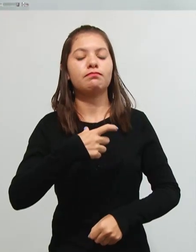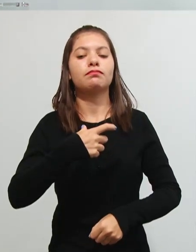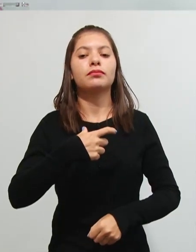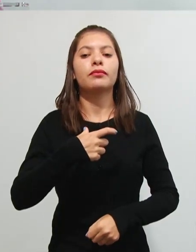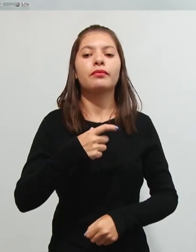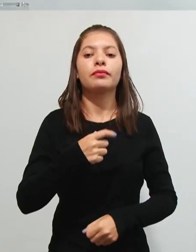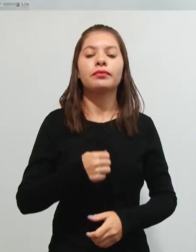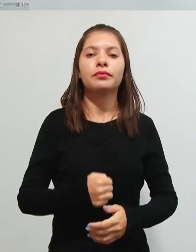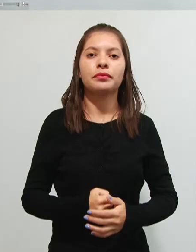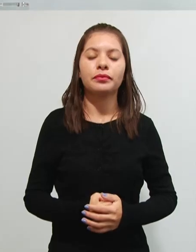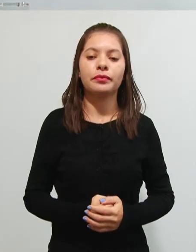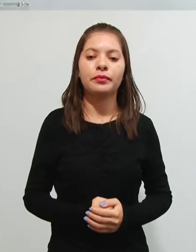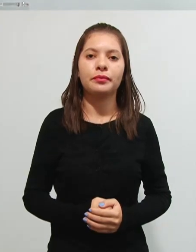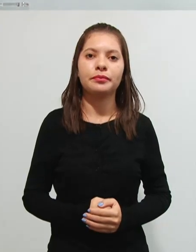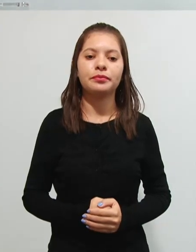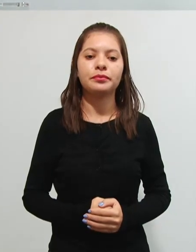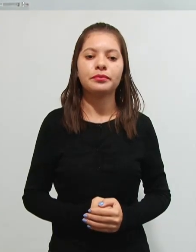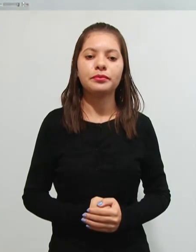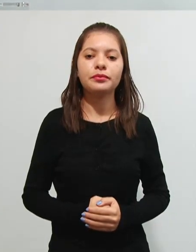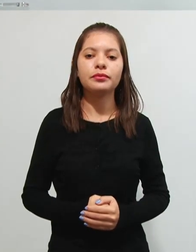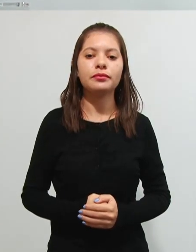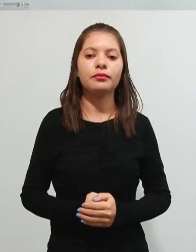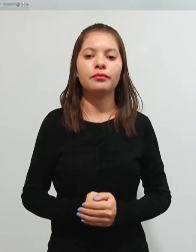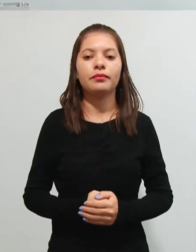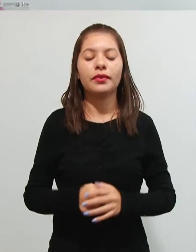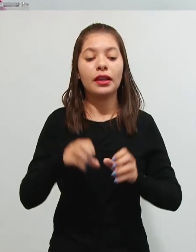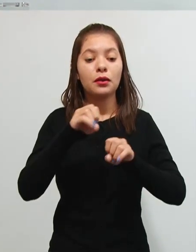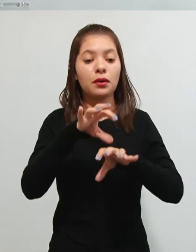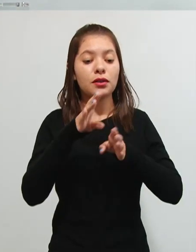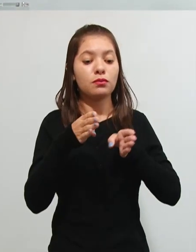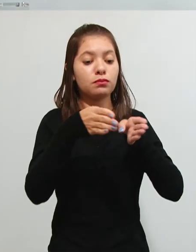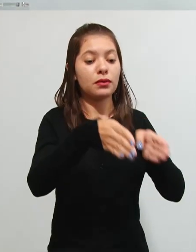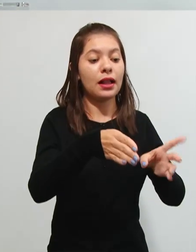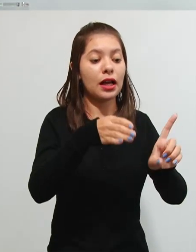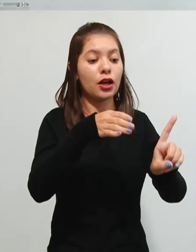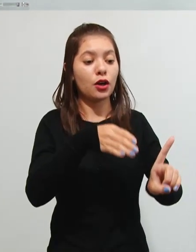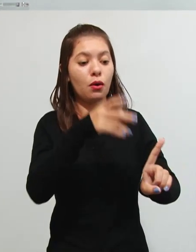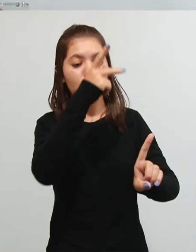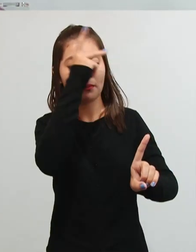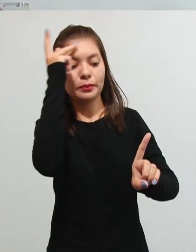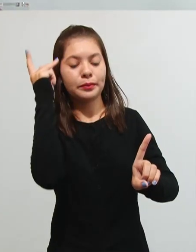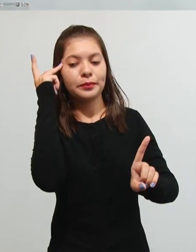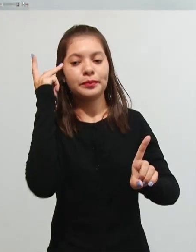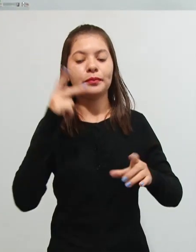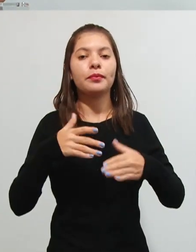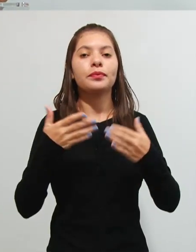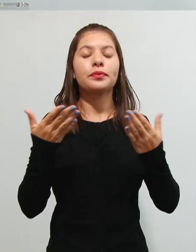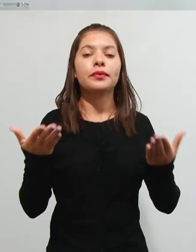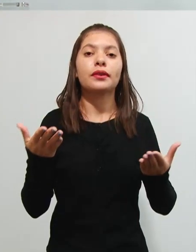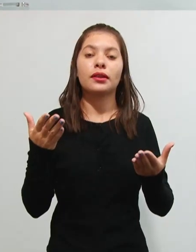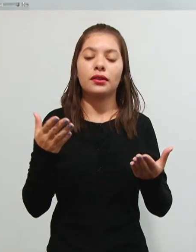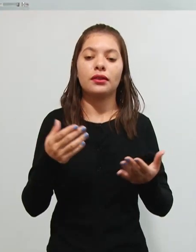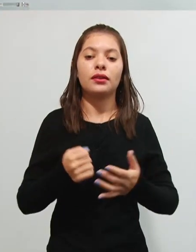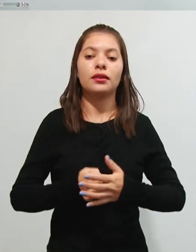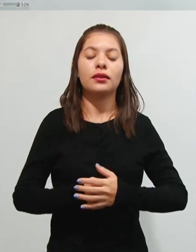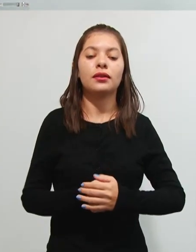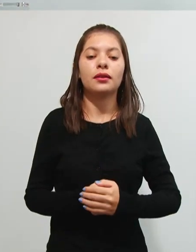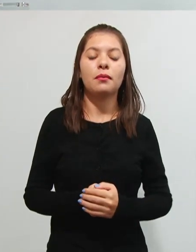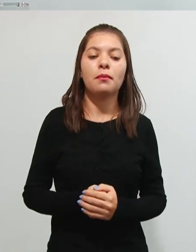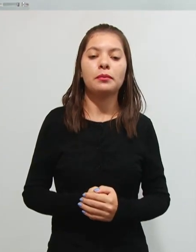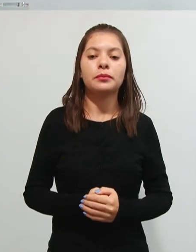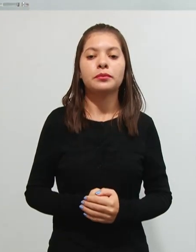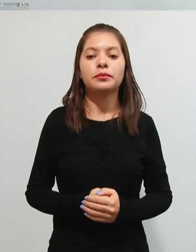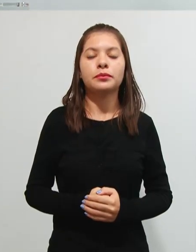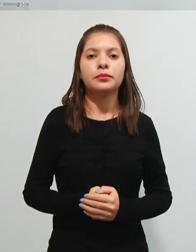que a abordagem traz como a educação centrada na pessoa. Então, além das críticas que ela